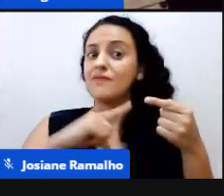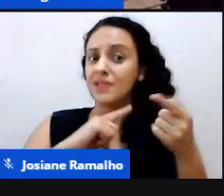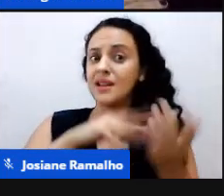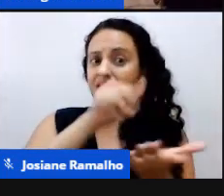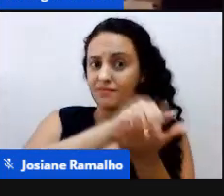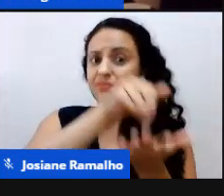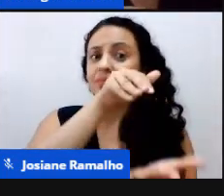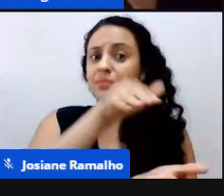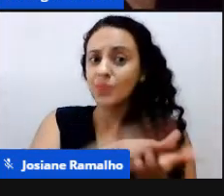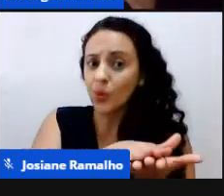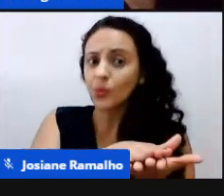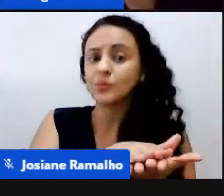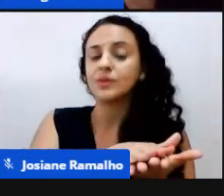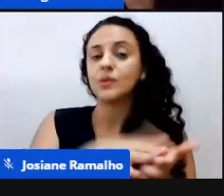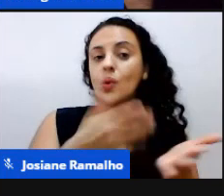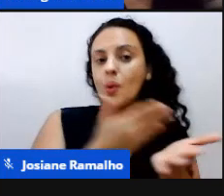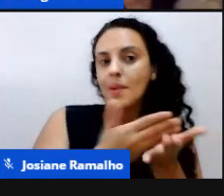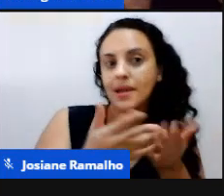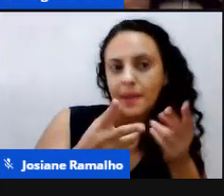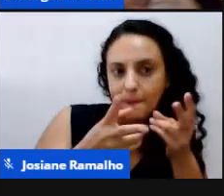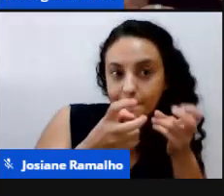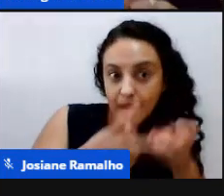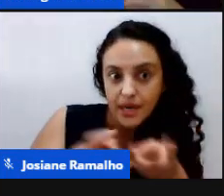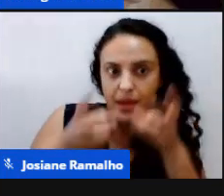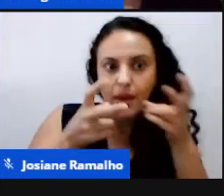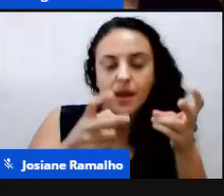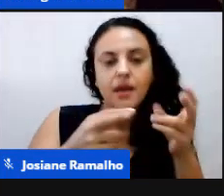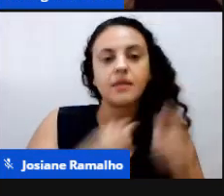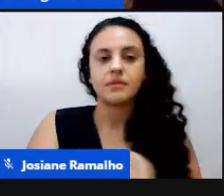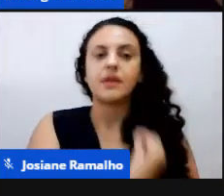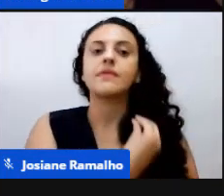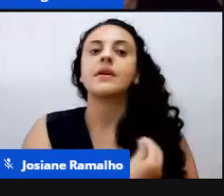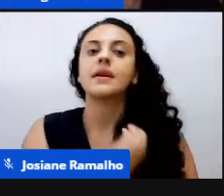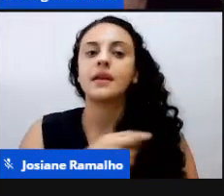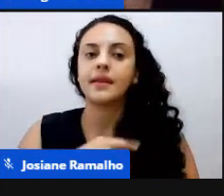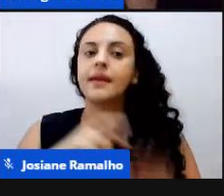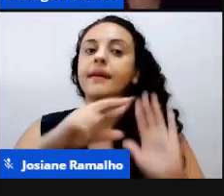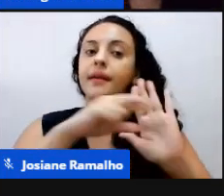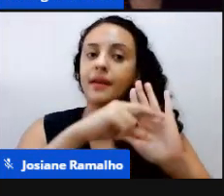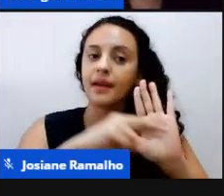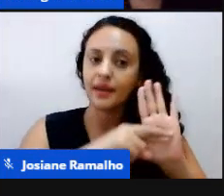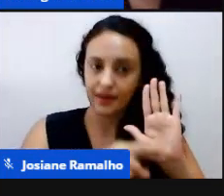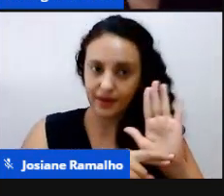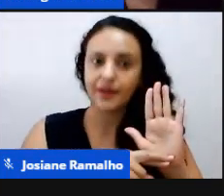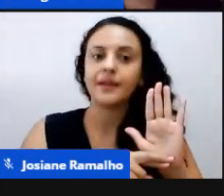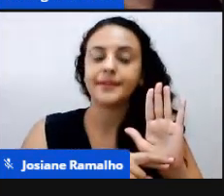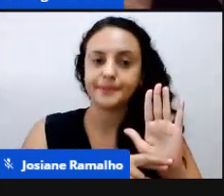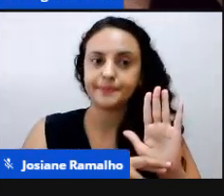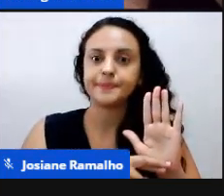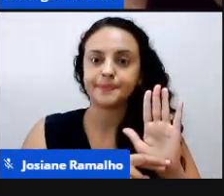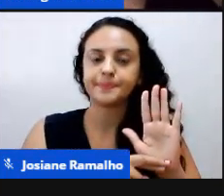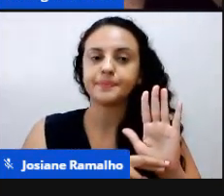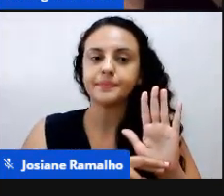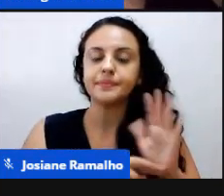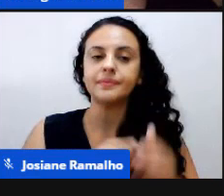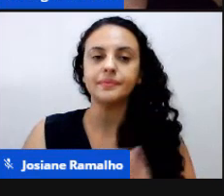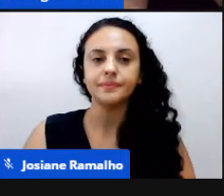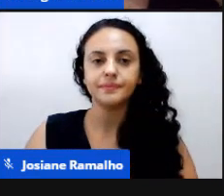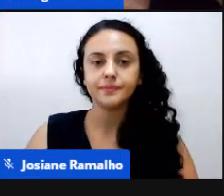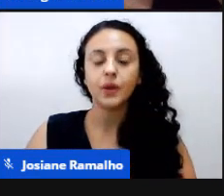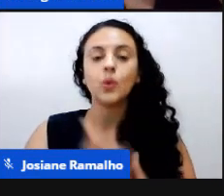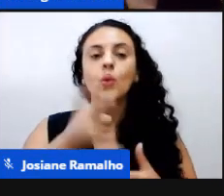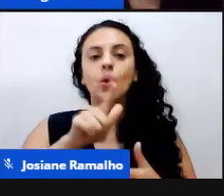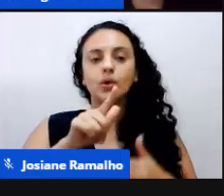começa a perceber que na vida tem regra. E a criança, assim, sucessivamente também na escola. Corpo, gesto e